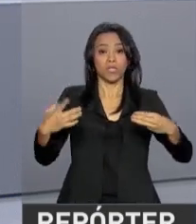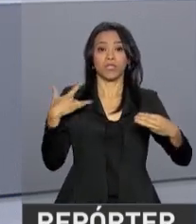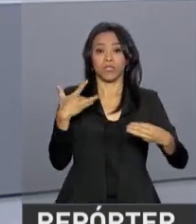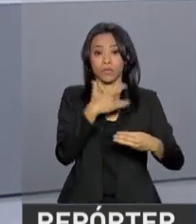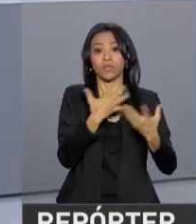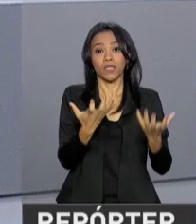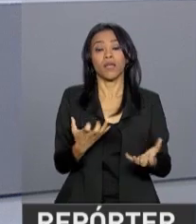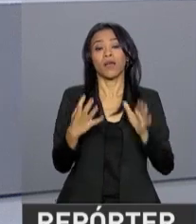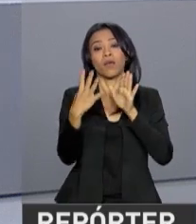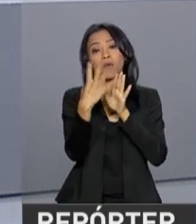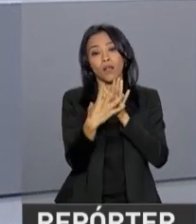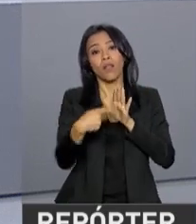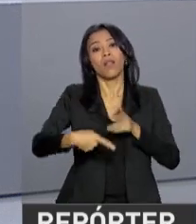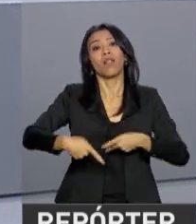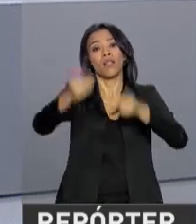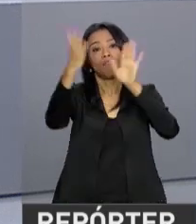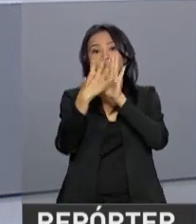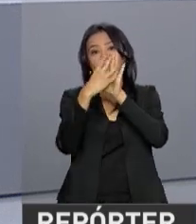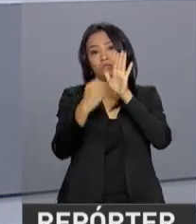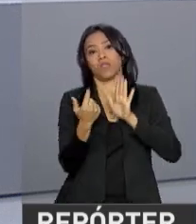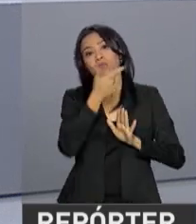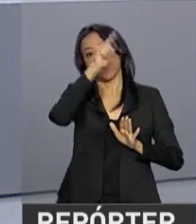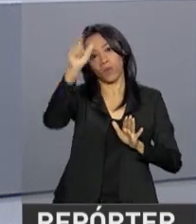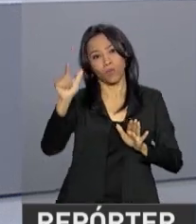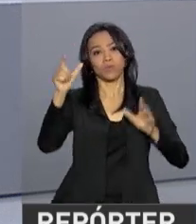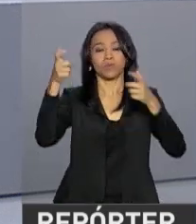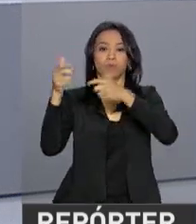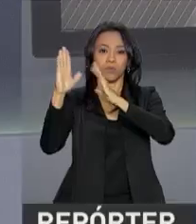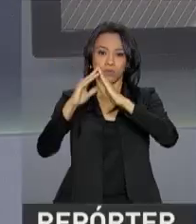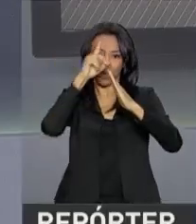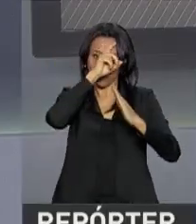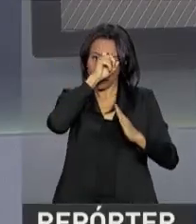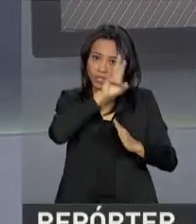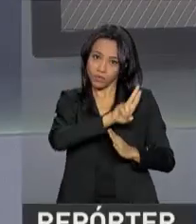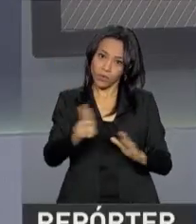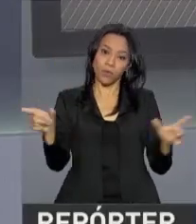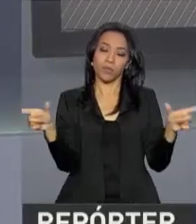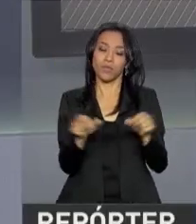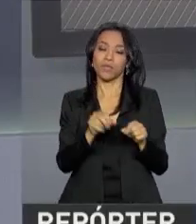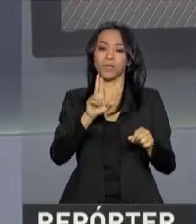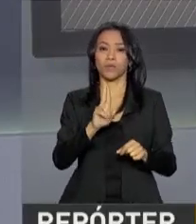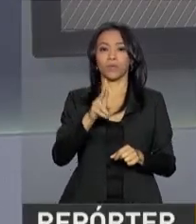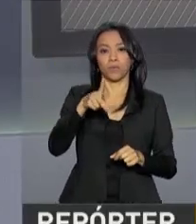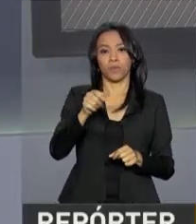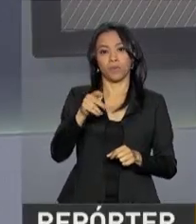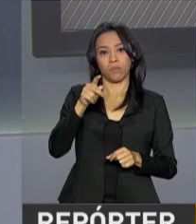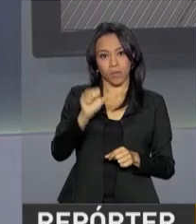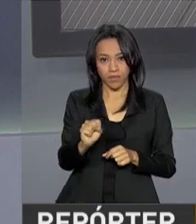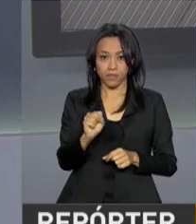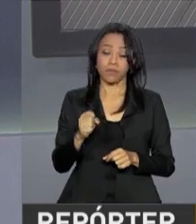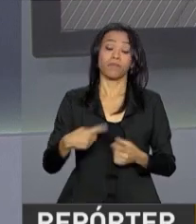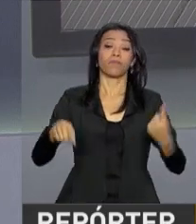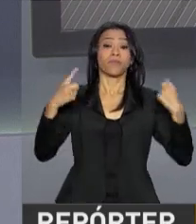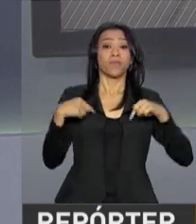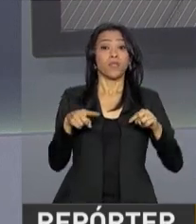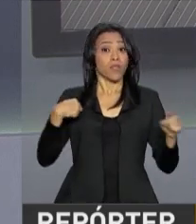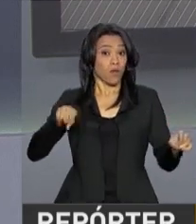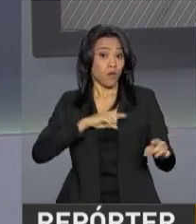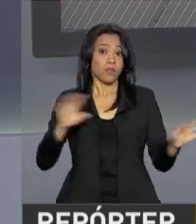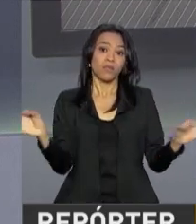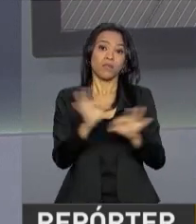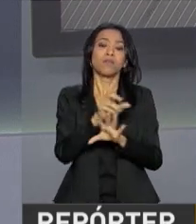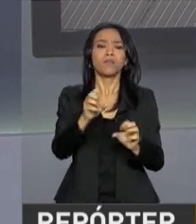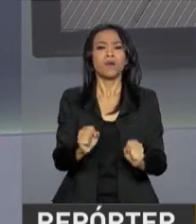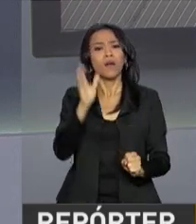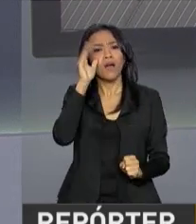modelo para as unidades de pronto atendimento às upas nós ficamos por aqui você pode rever as reportagens no youtube toda